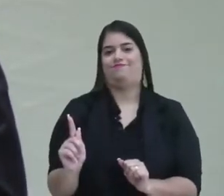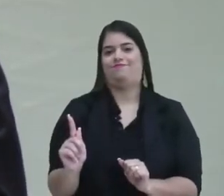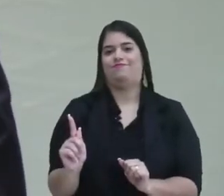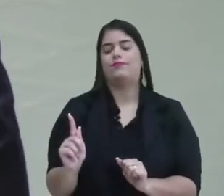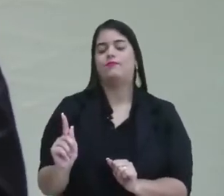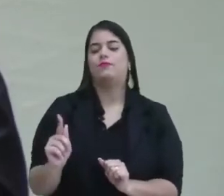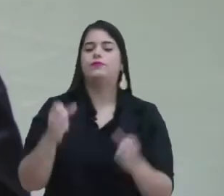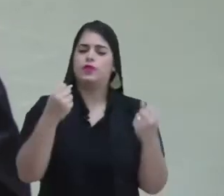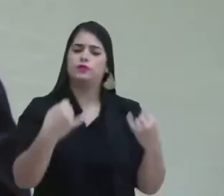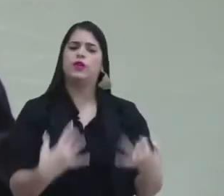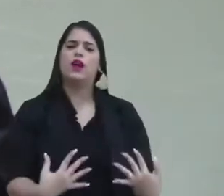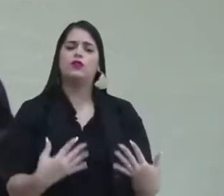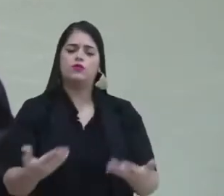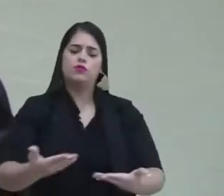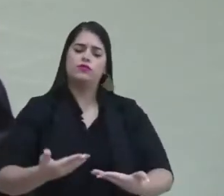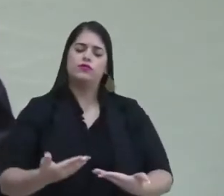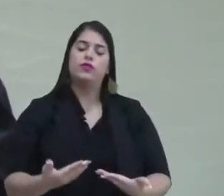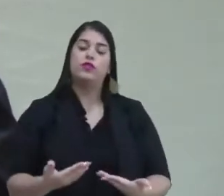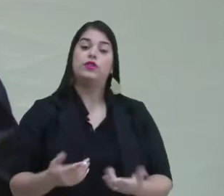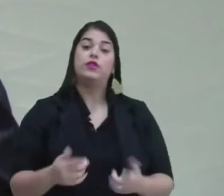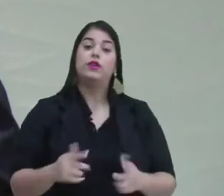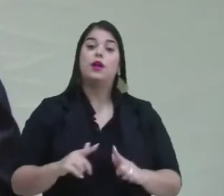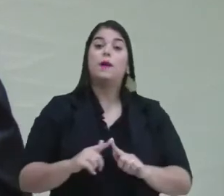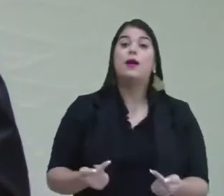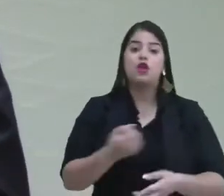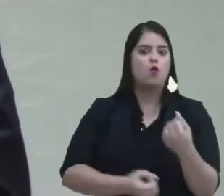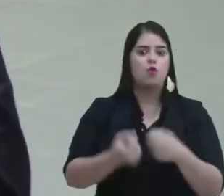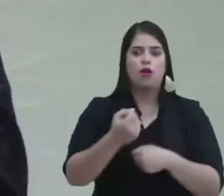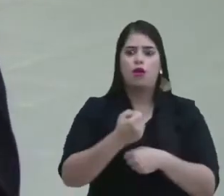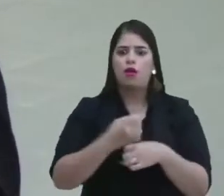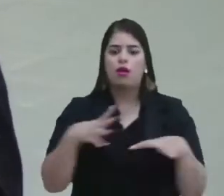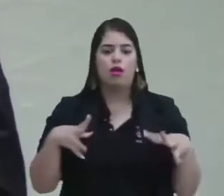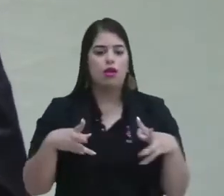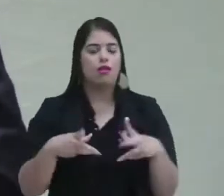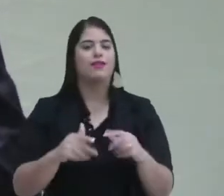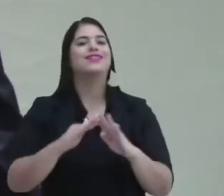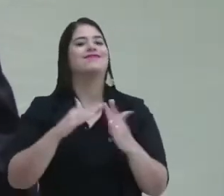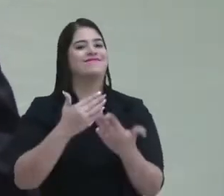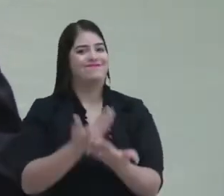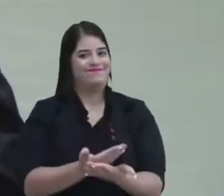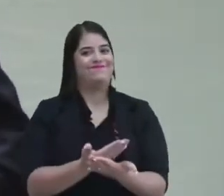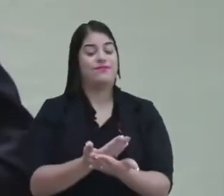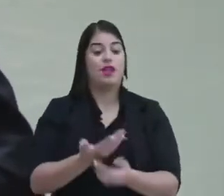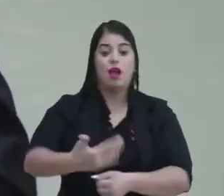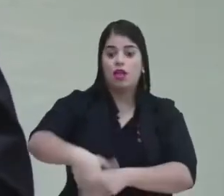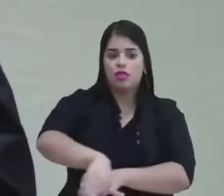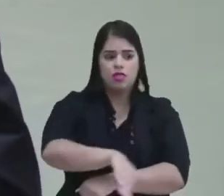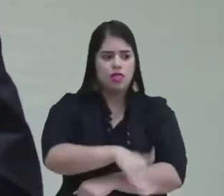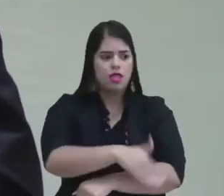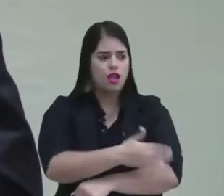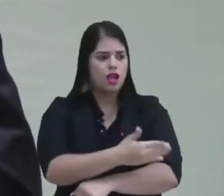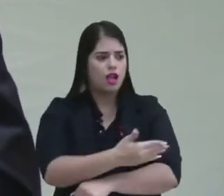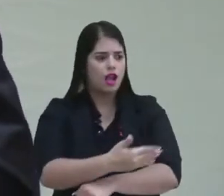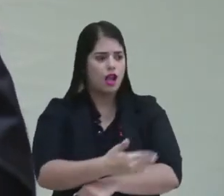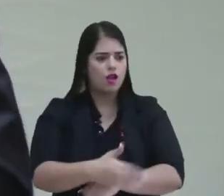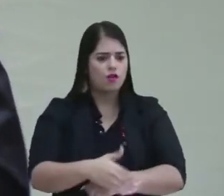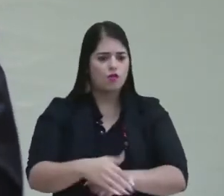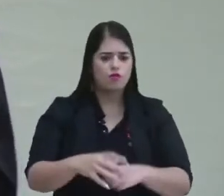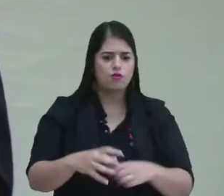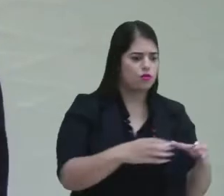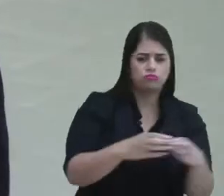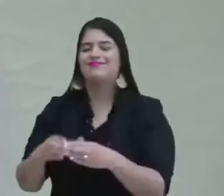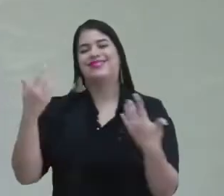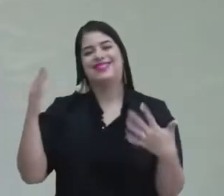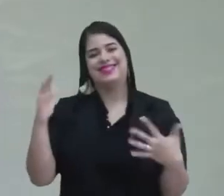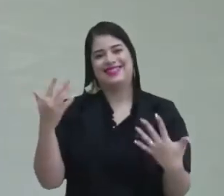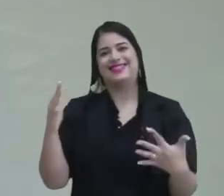colocado aqui no convite, mas vem trabalhando o ano todo na escola, na rua, nas comunidades. Então, tá de